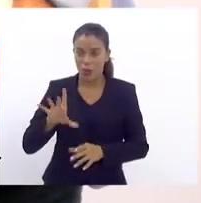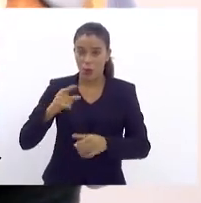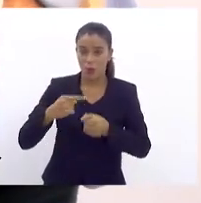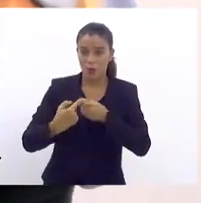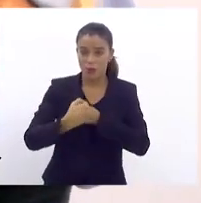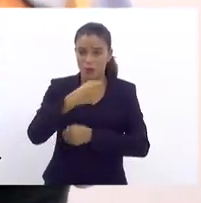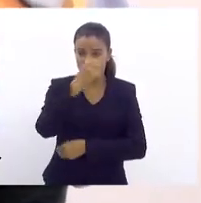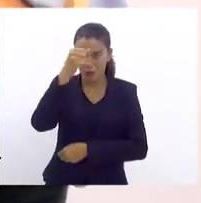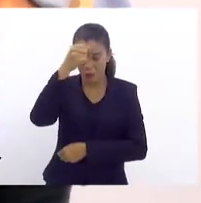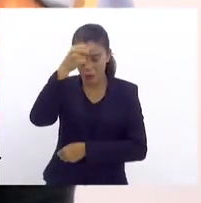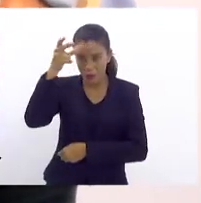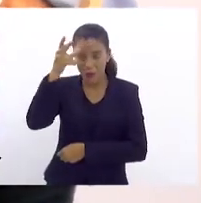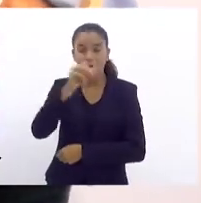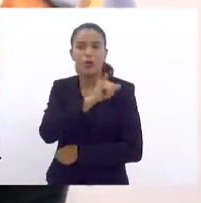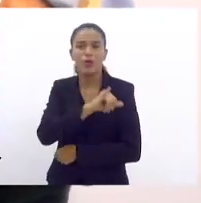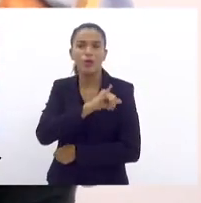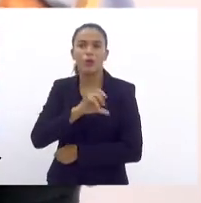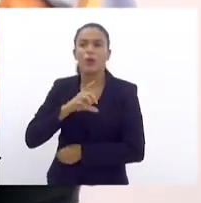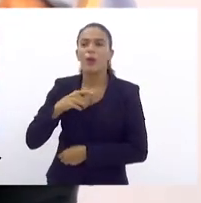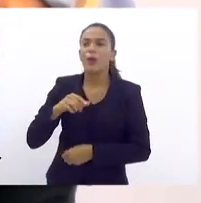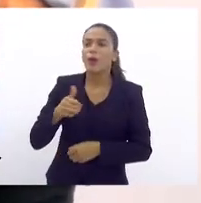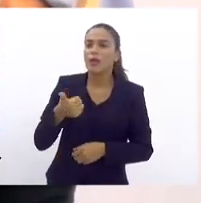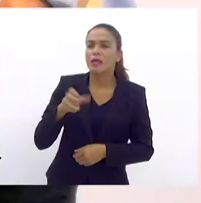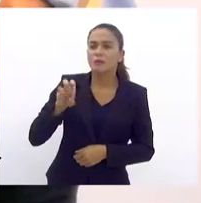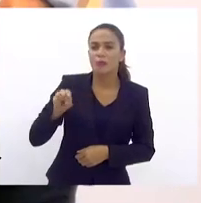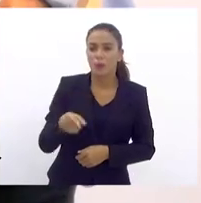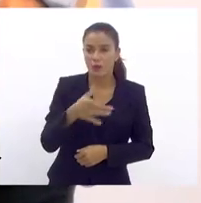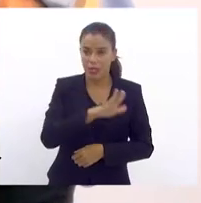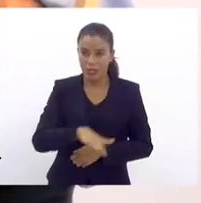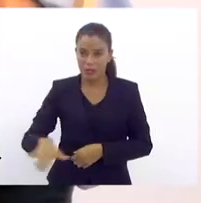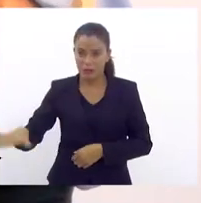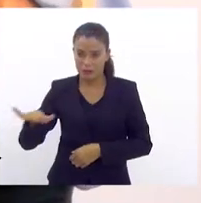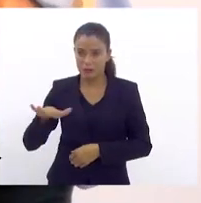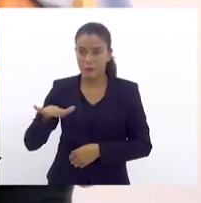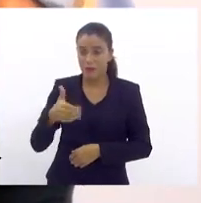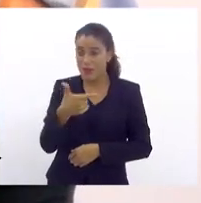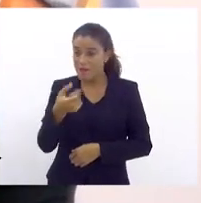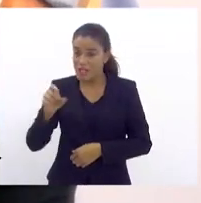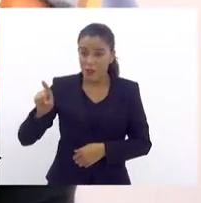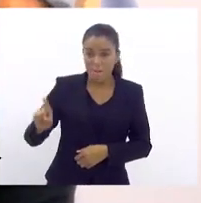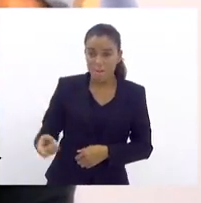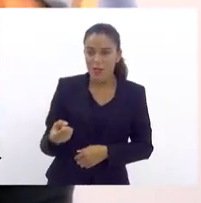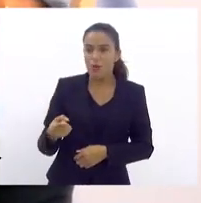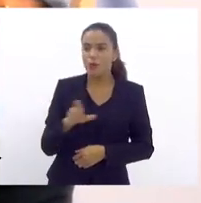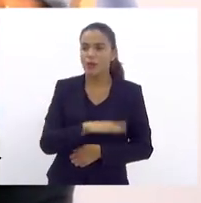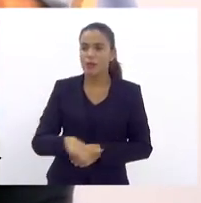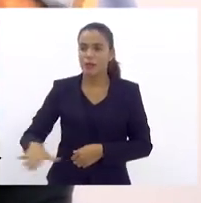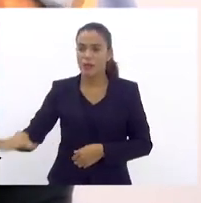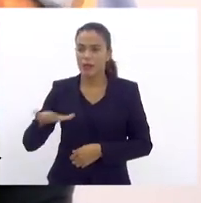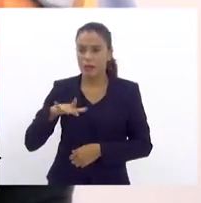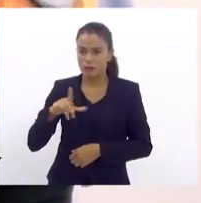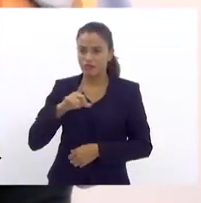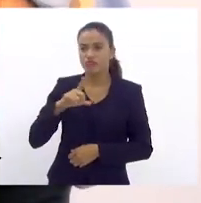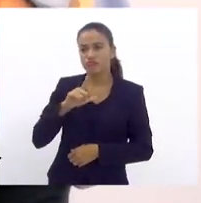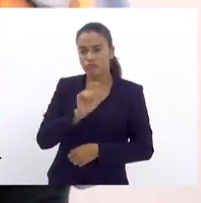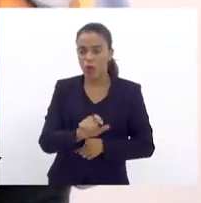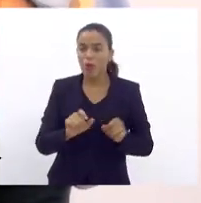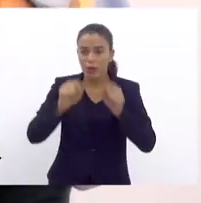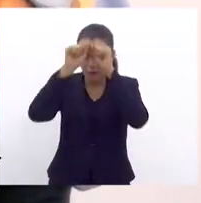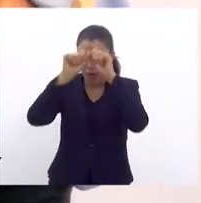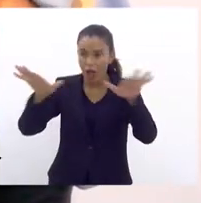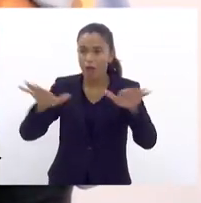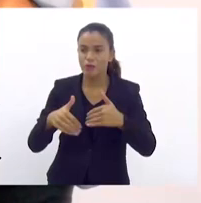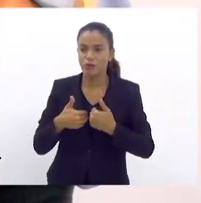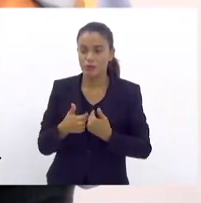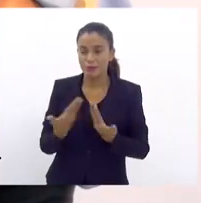São 20 mil crianças que se encontram na situação de inclusão dessas 20 mil 10 mil são neto do espectro do